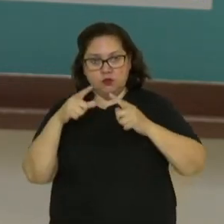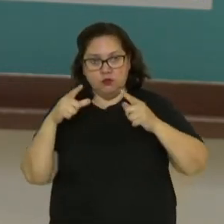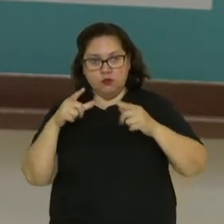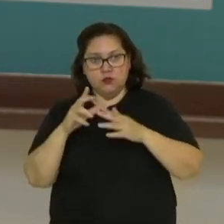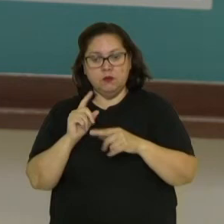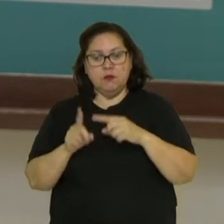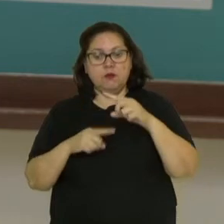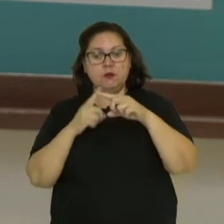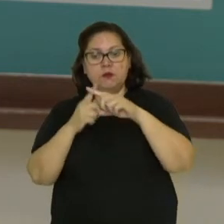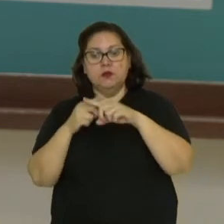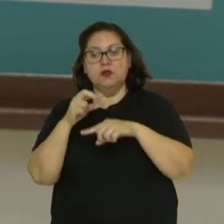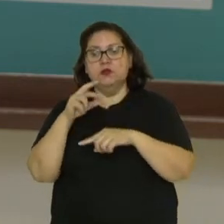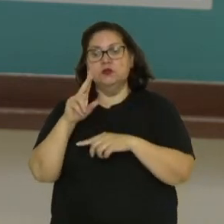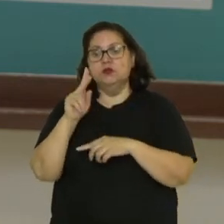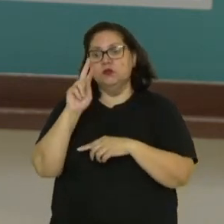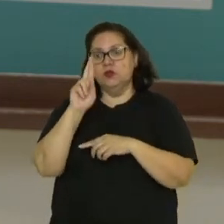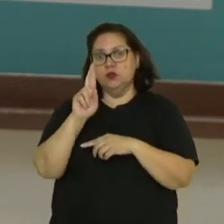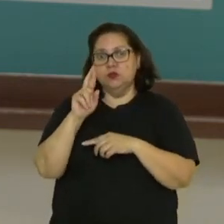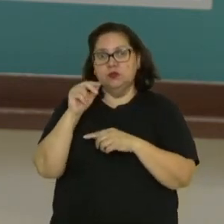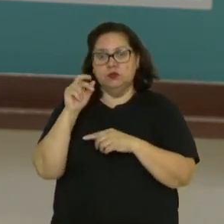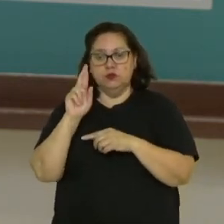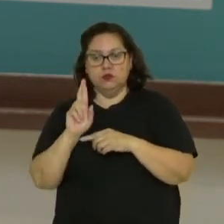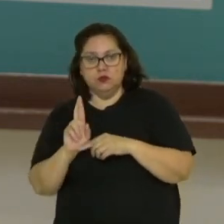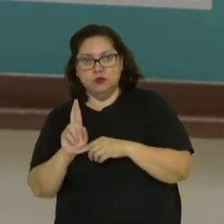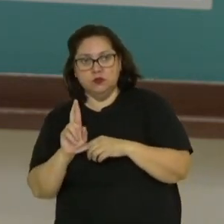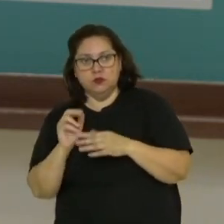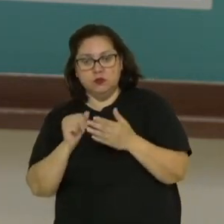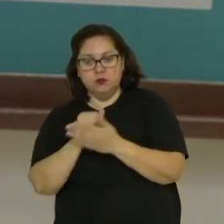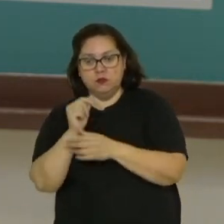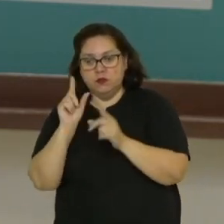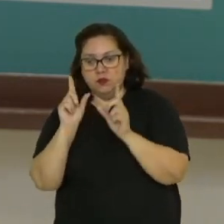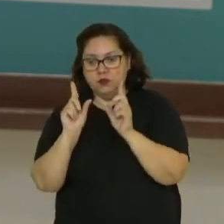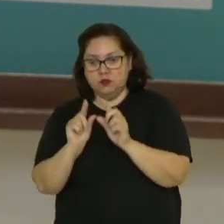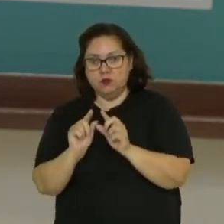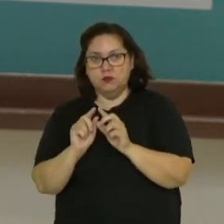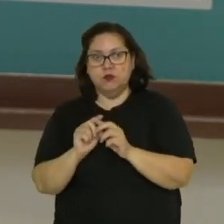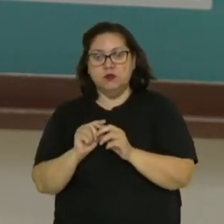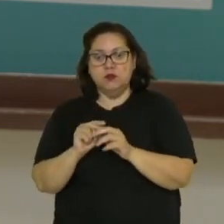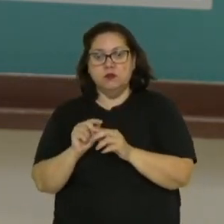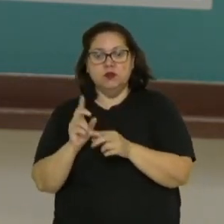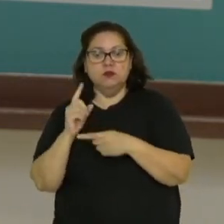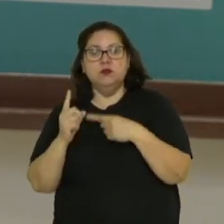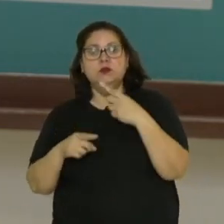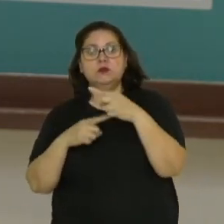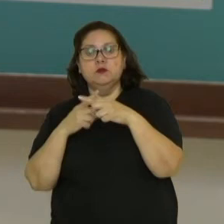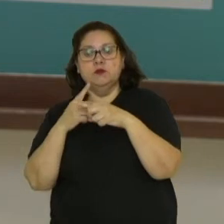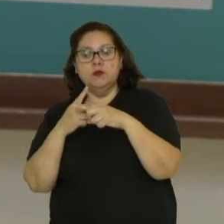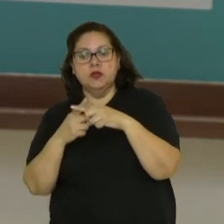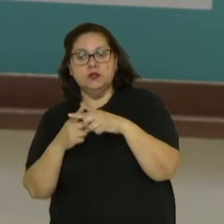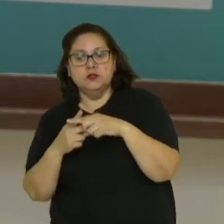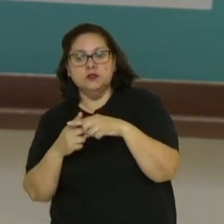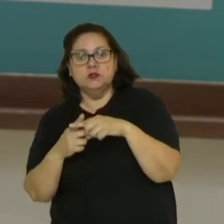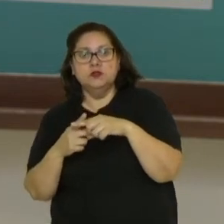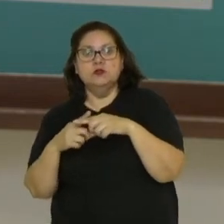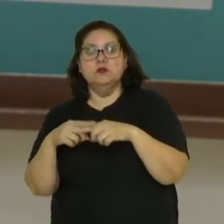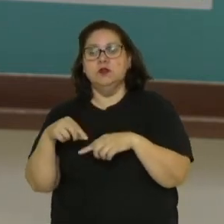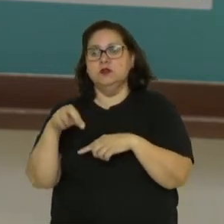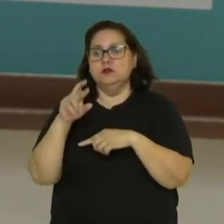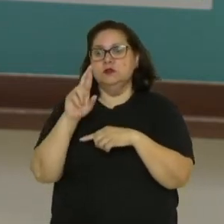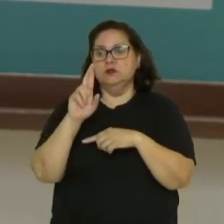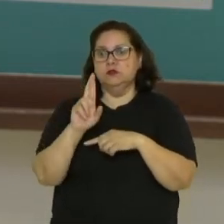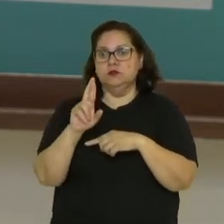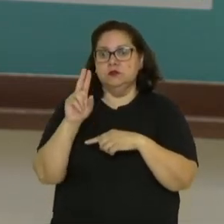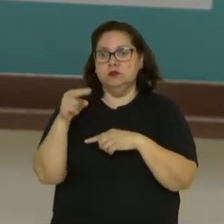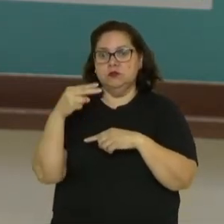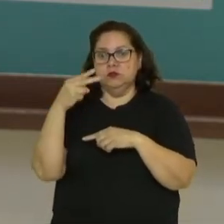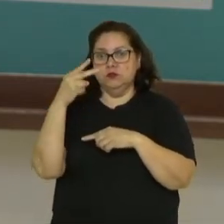maior, mais o produto do raio da base maior pela base menor, pelo raio da base menor,